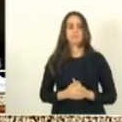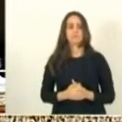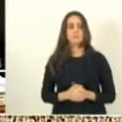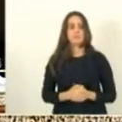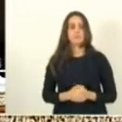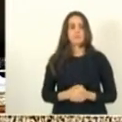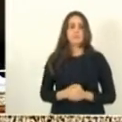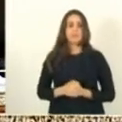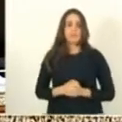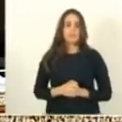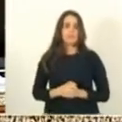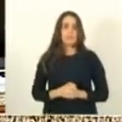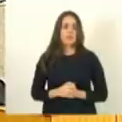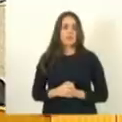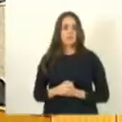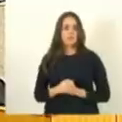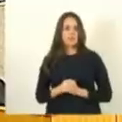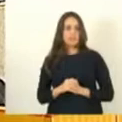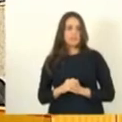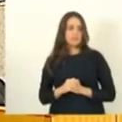Está aberto o painel para votação.